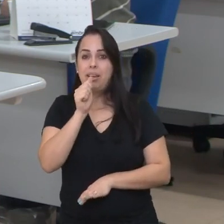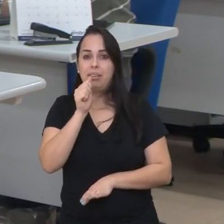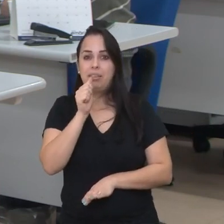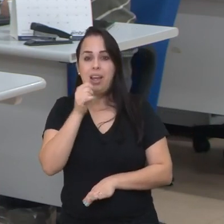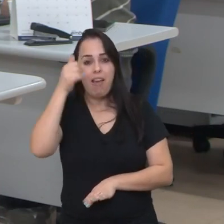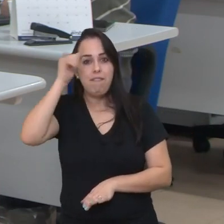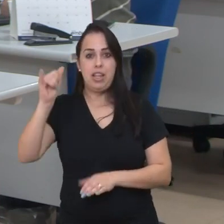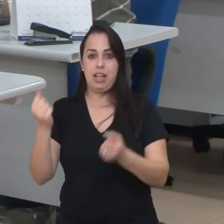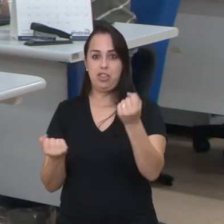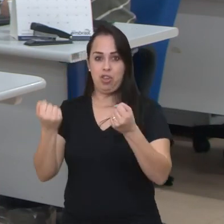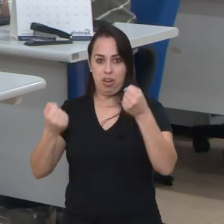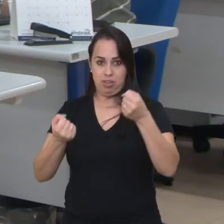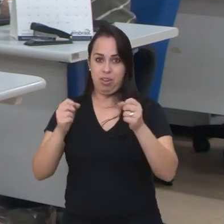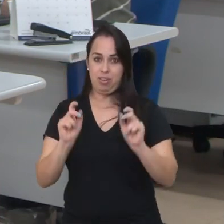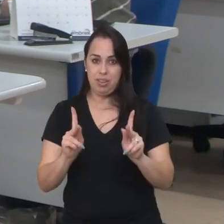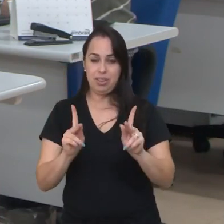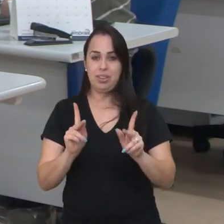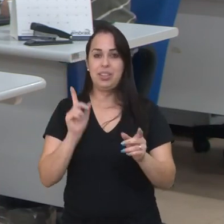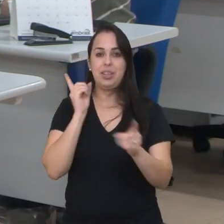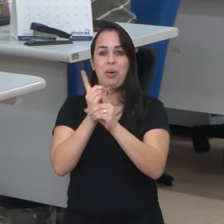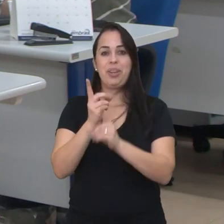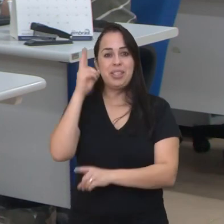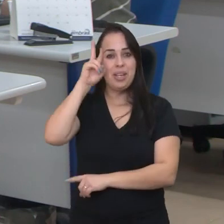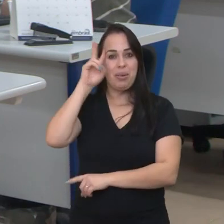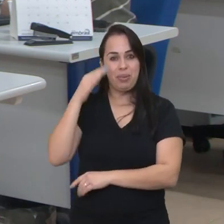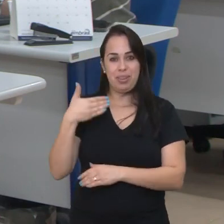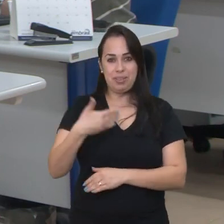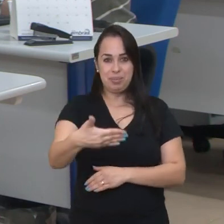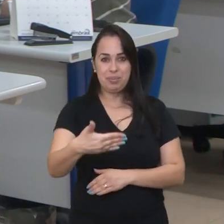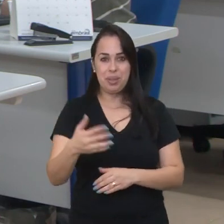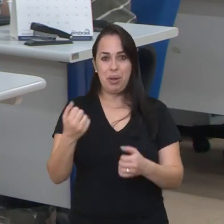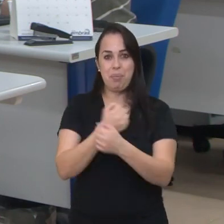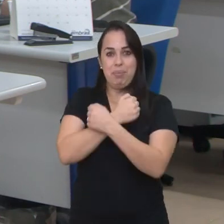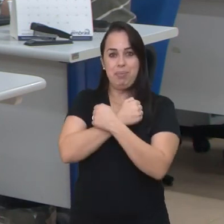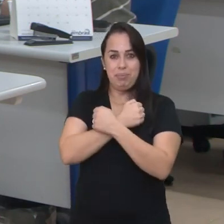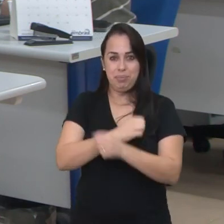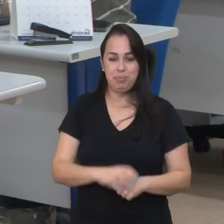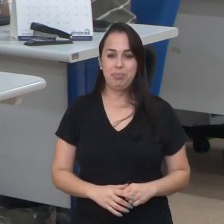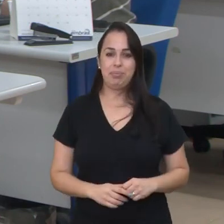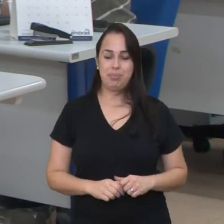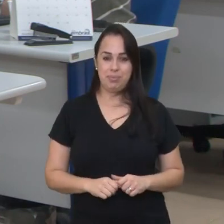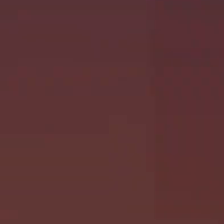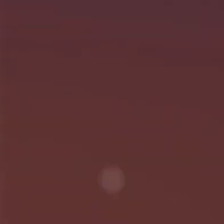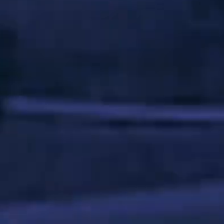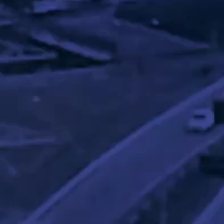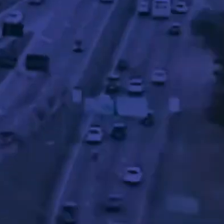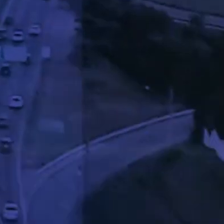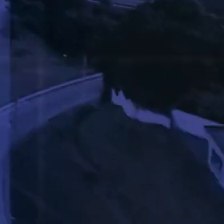estrada e se beber, nada de dirigir. A gente volta a se encontrar na segunda. Um abraço.